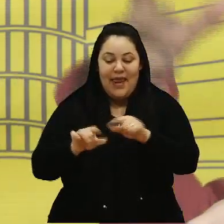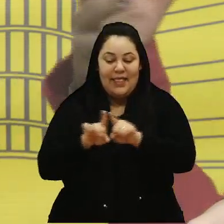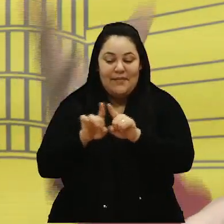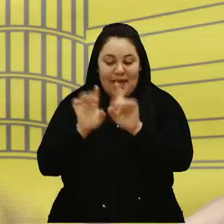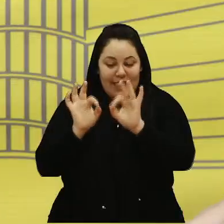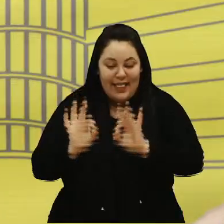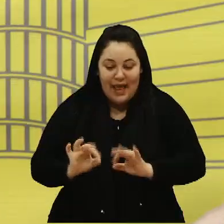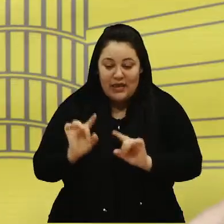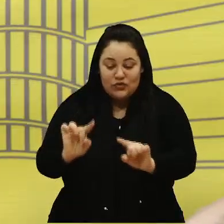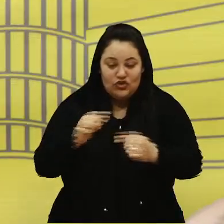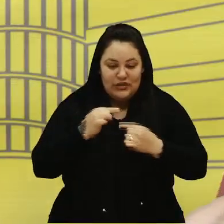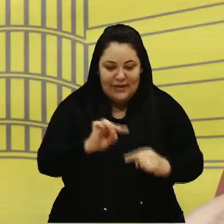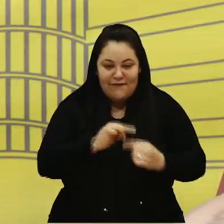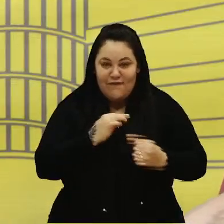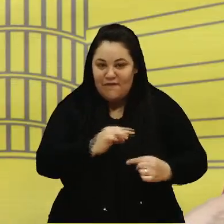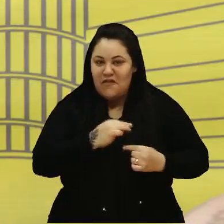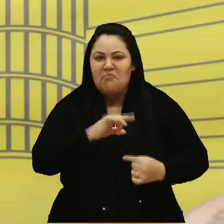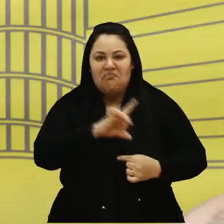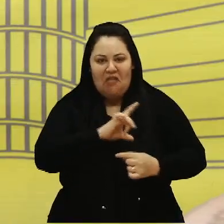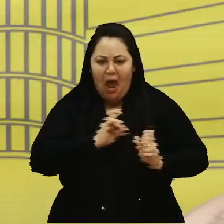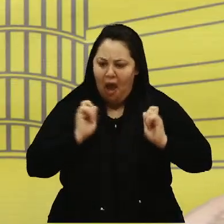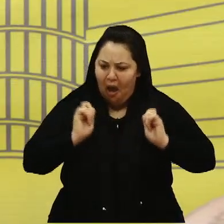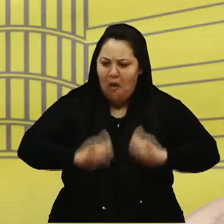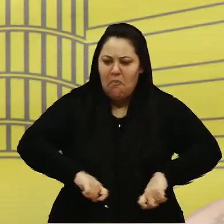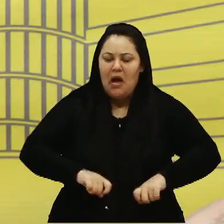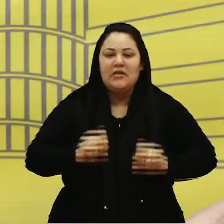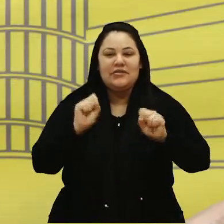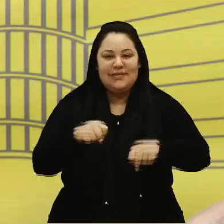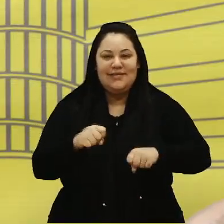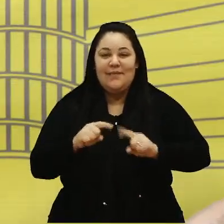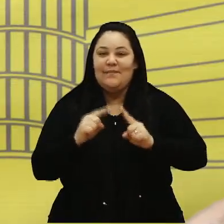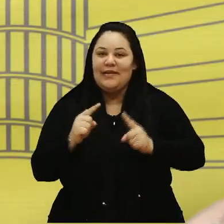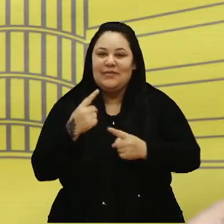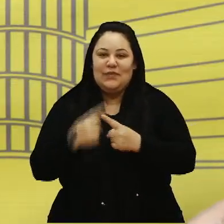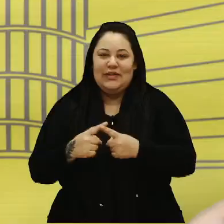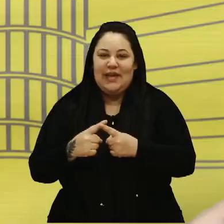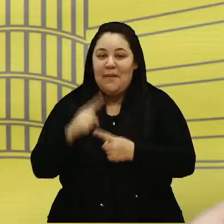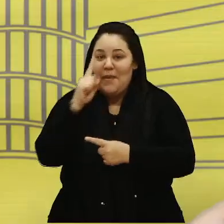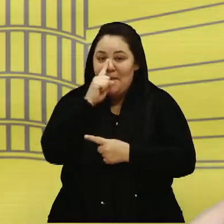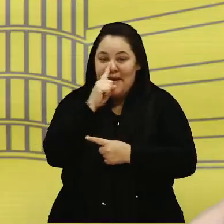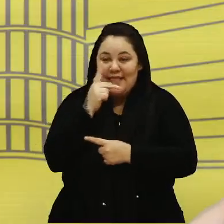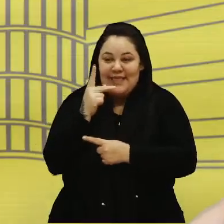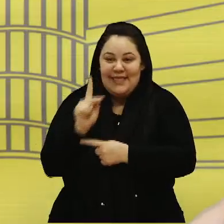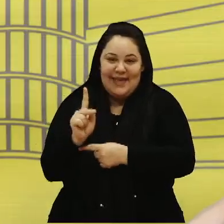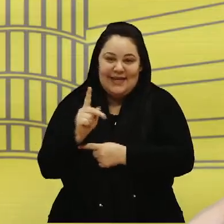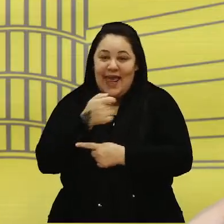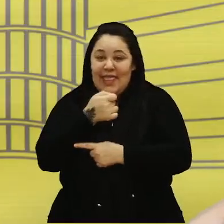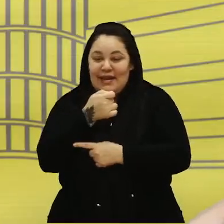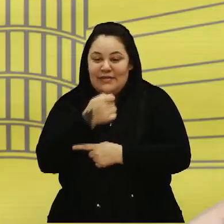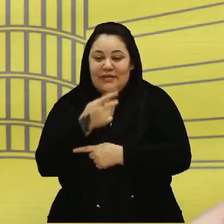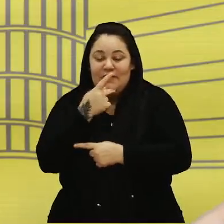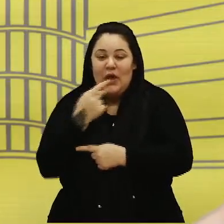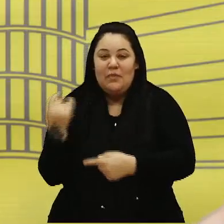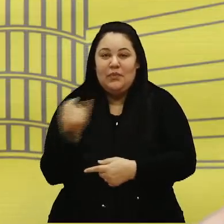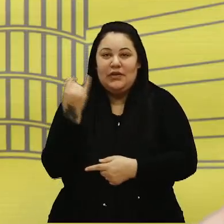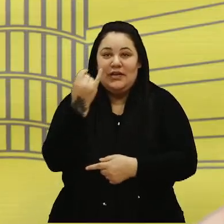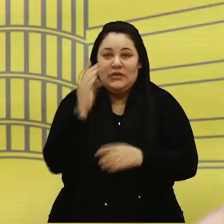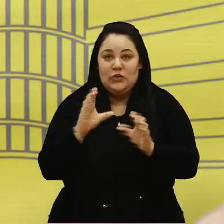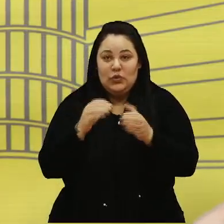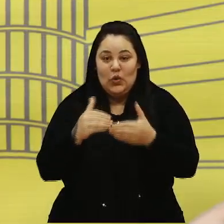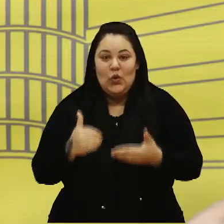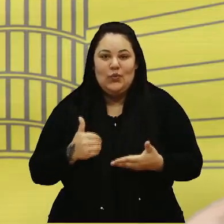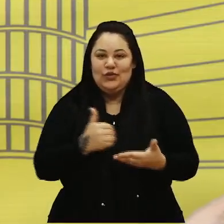desafios e das tantas potencialidades dele, mas porque a mãe do Pedro, nessa reportagem, fala sobre a importância da frente